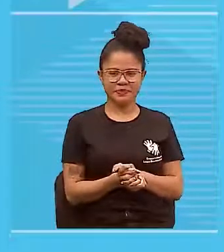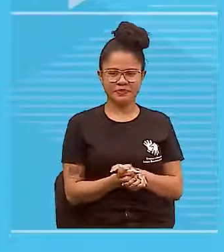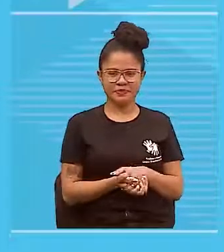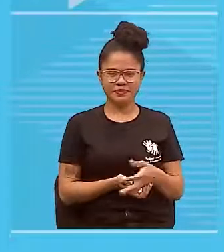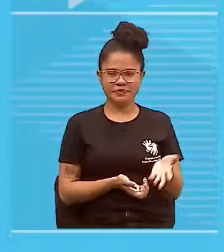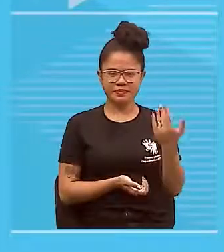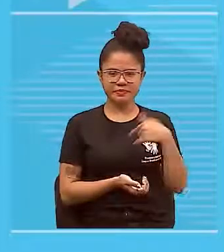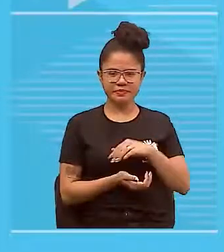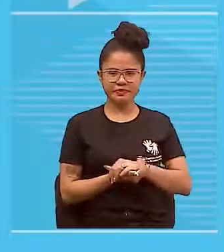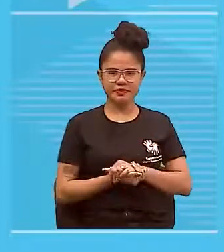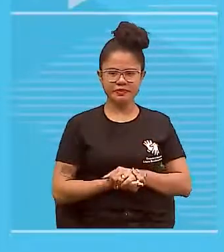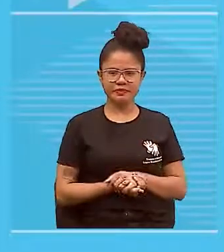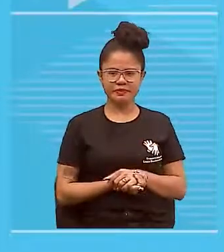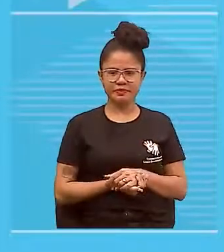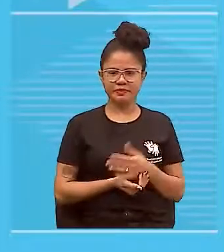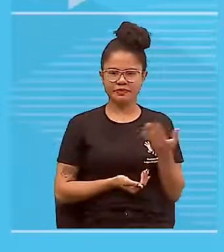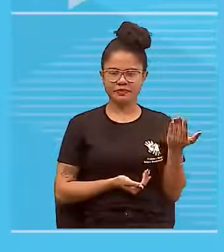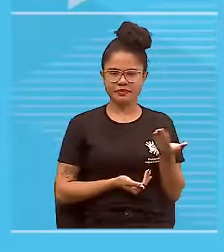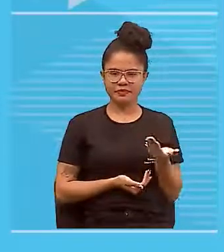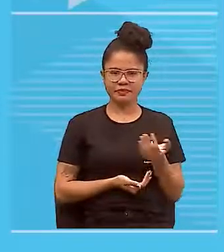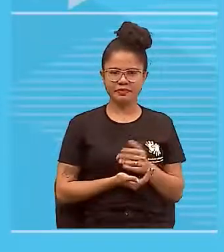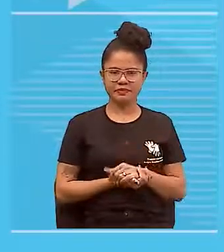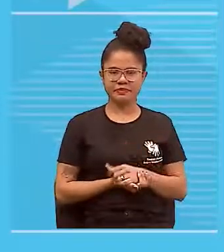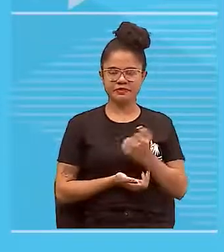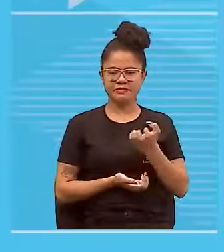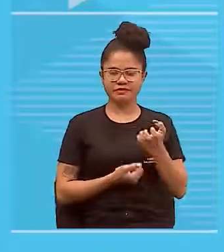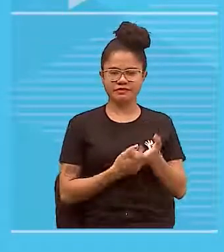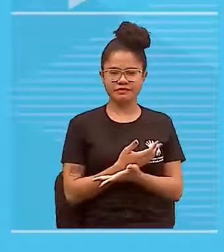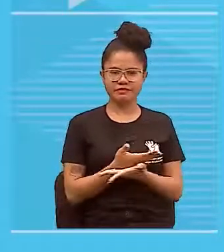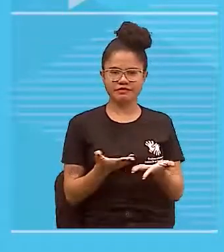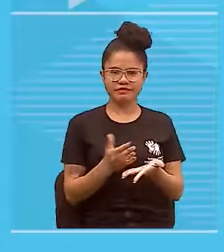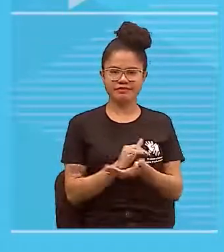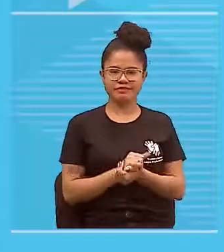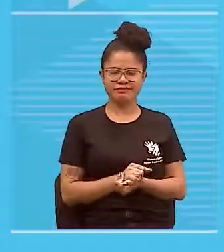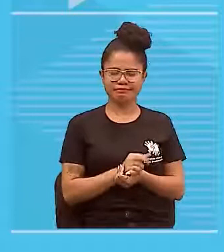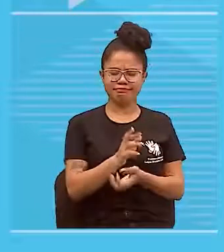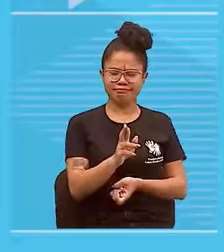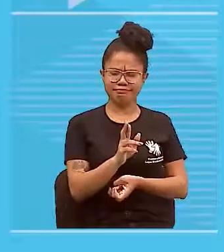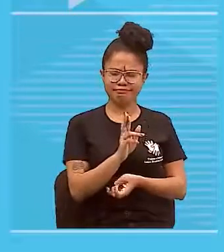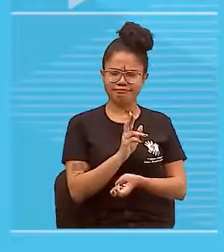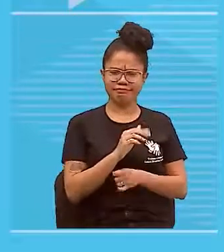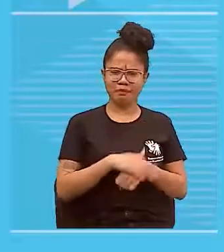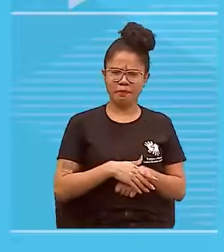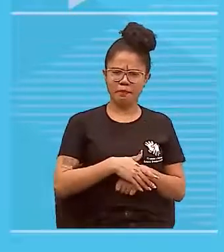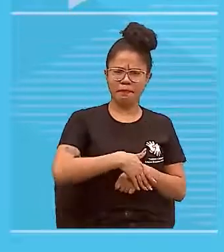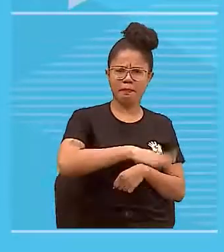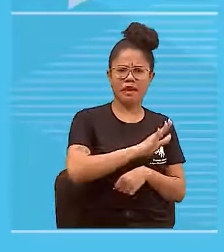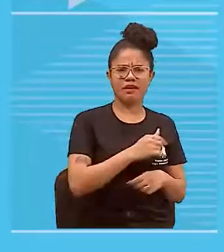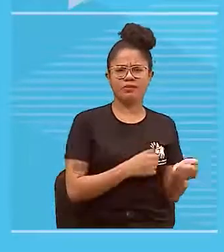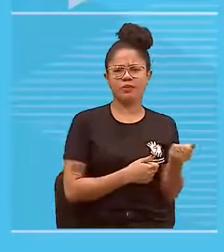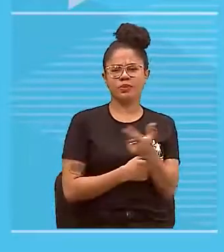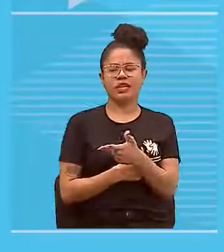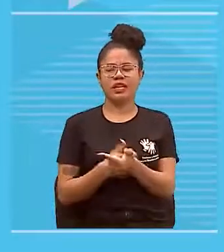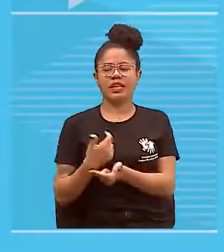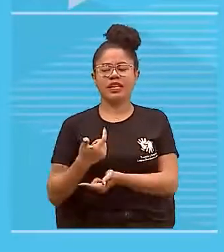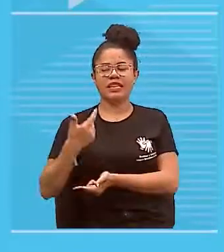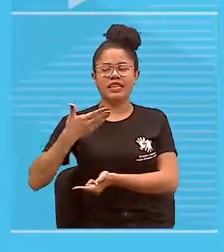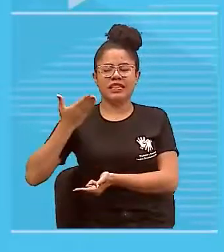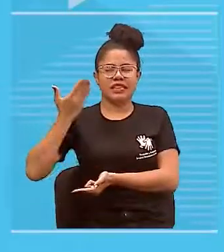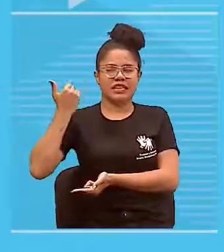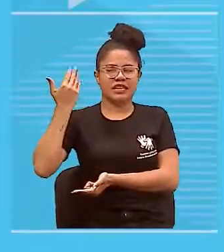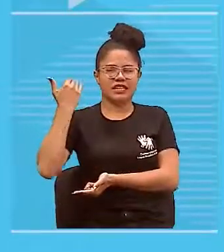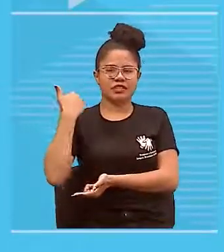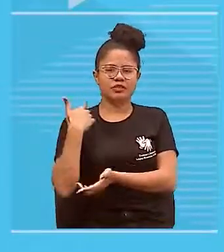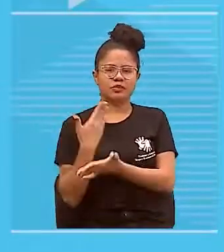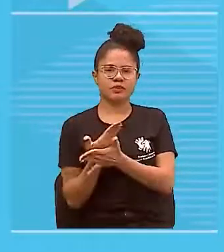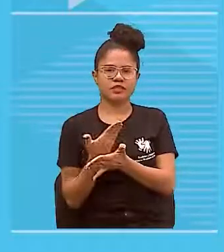juntos né Hoje hoje eu quero que vocês participem mais do que dos últimos